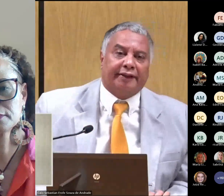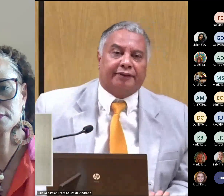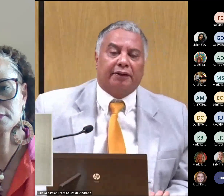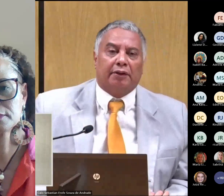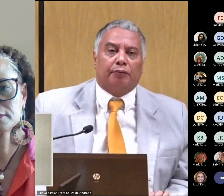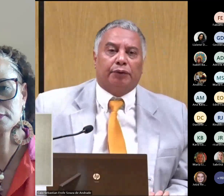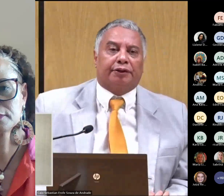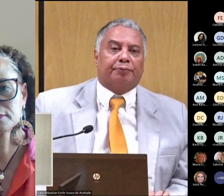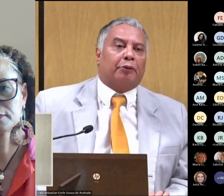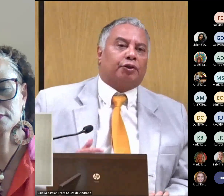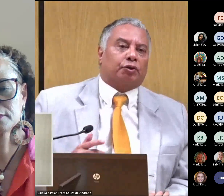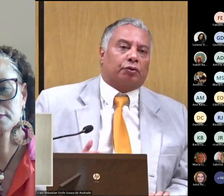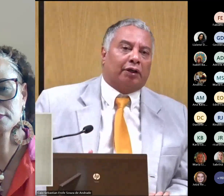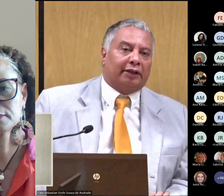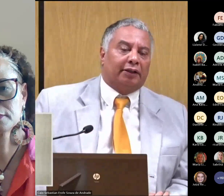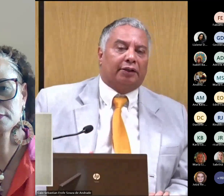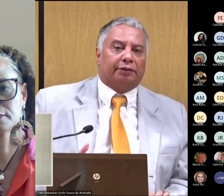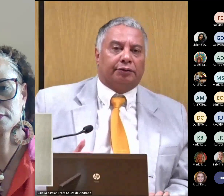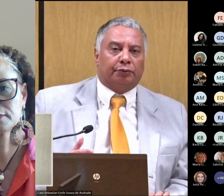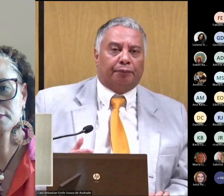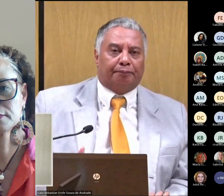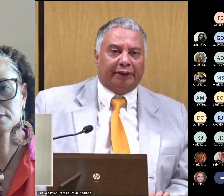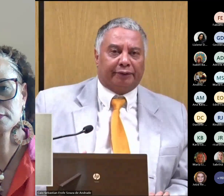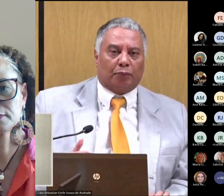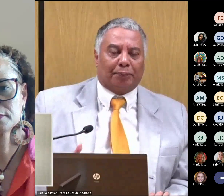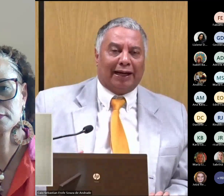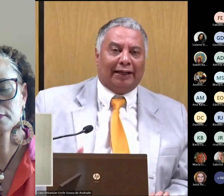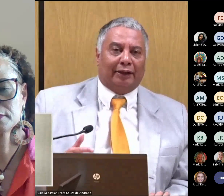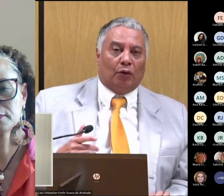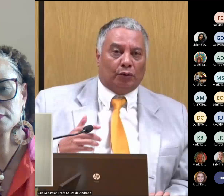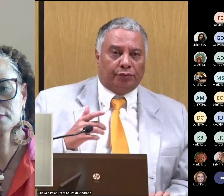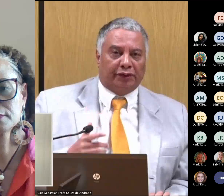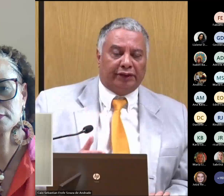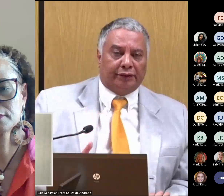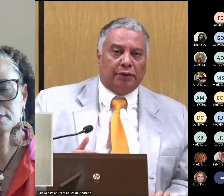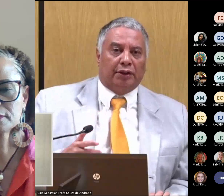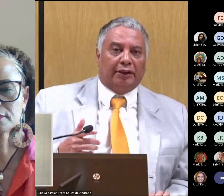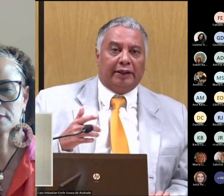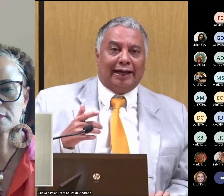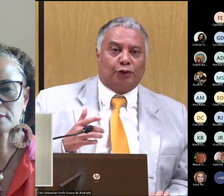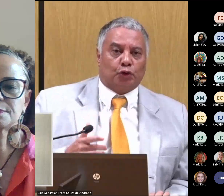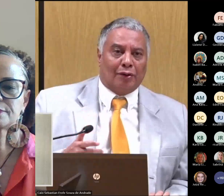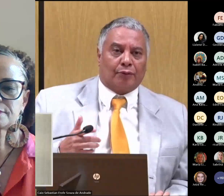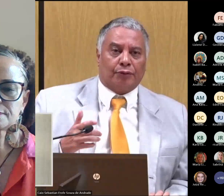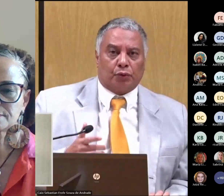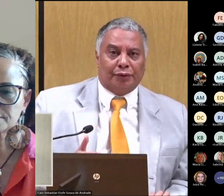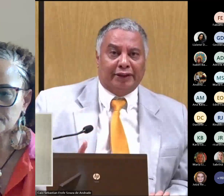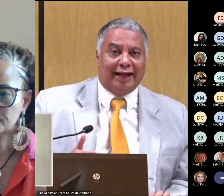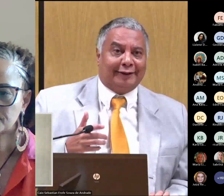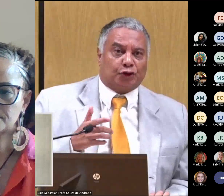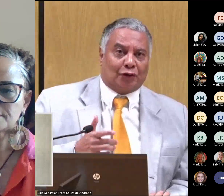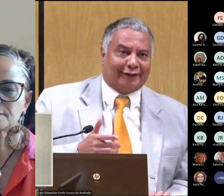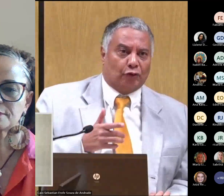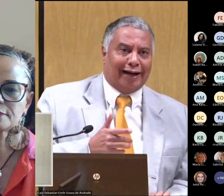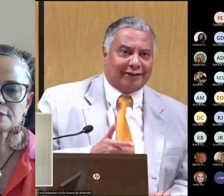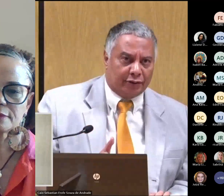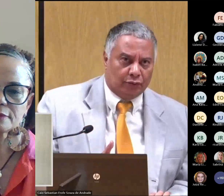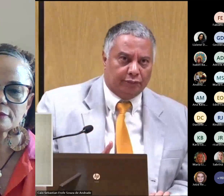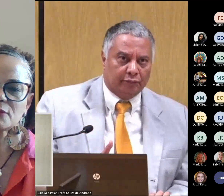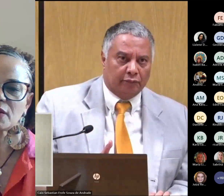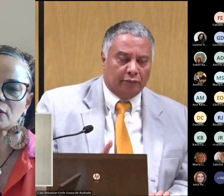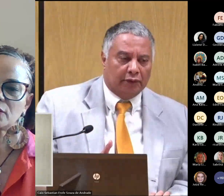aagadu tem uma história de um preto pada ou de um negro que ajudou a construir a história do